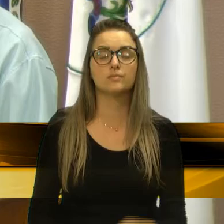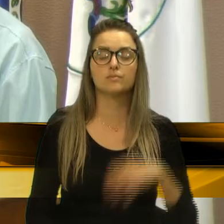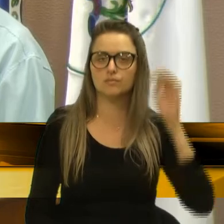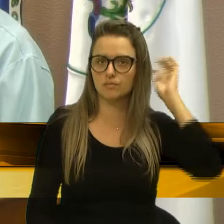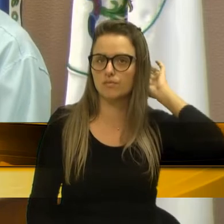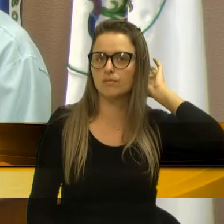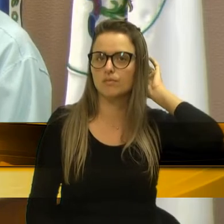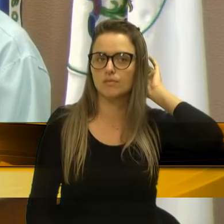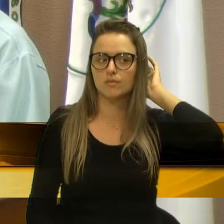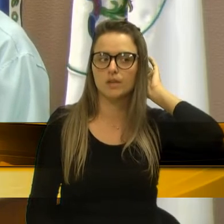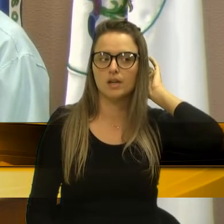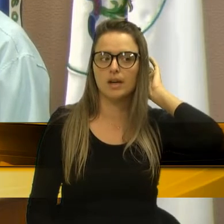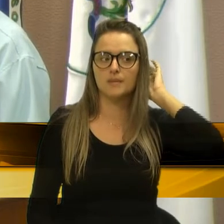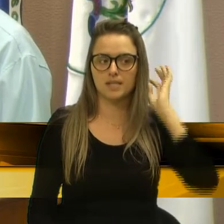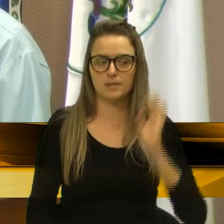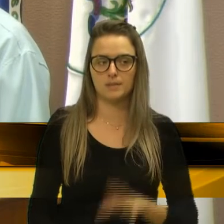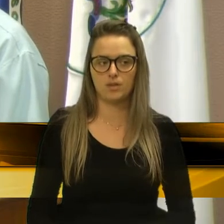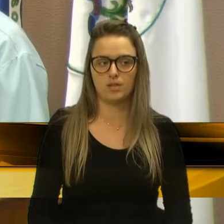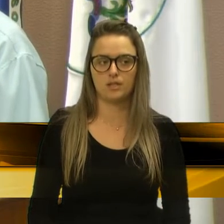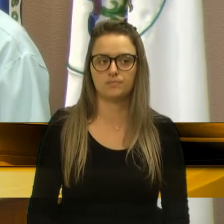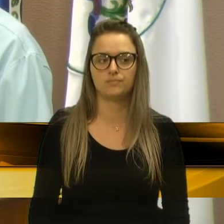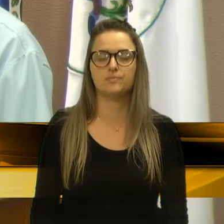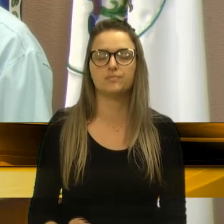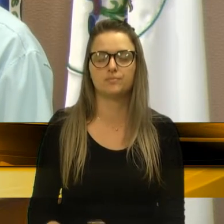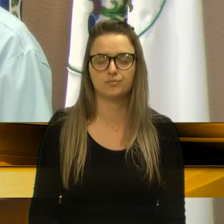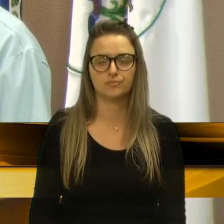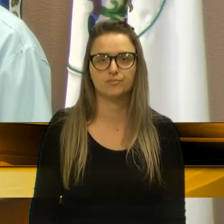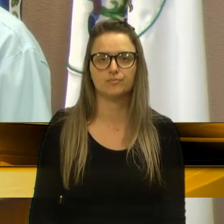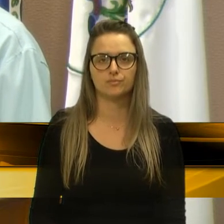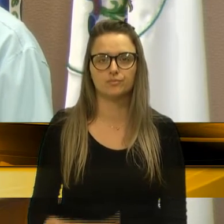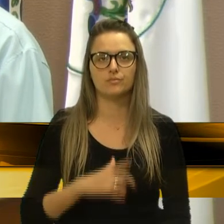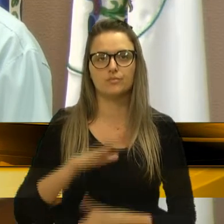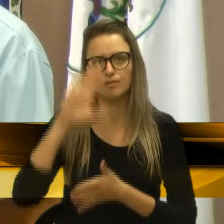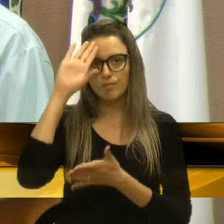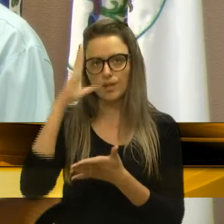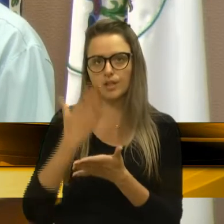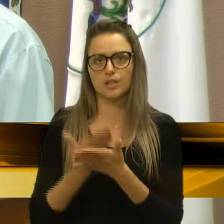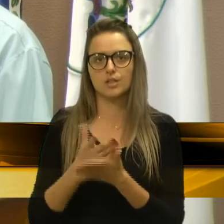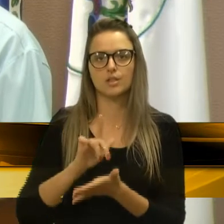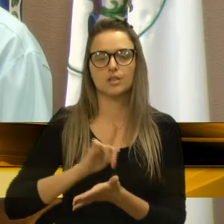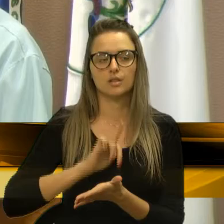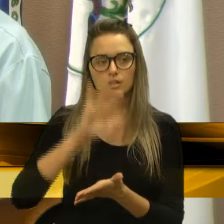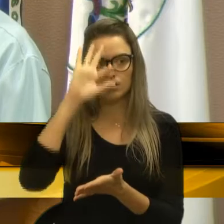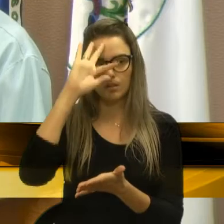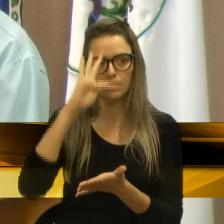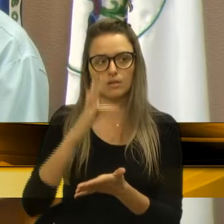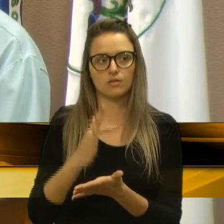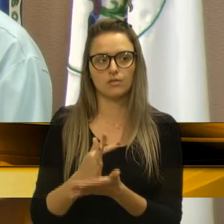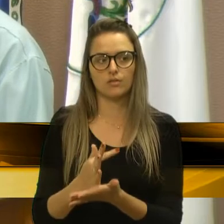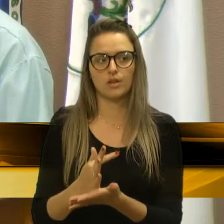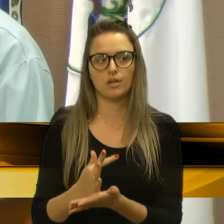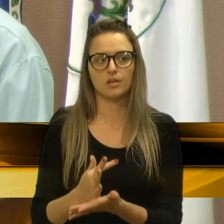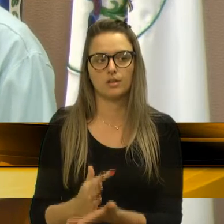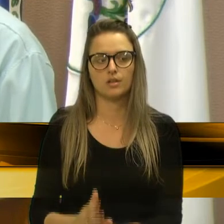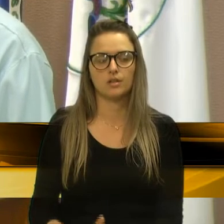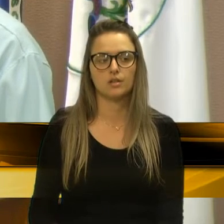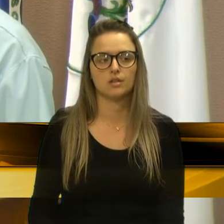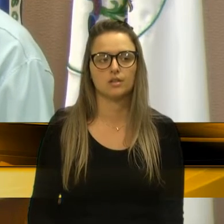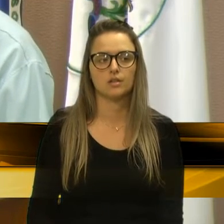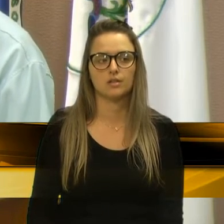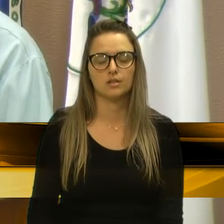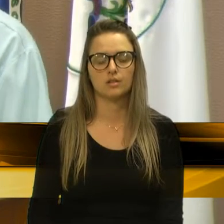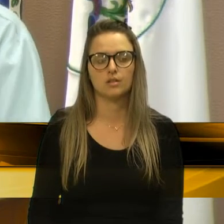tenhamos resultados eu sempre acredito que a gente acredita tem fé para que isso aconteça e